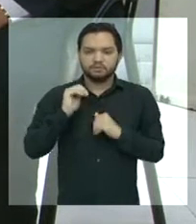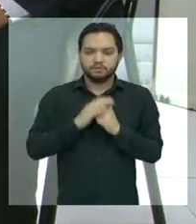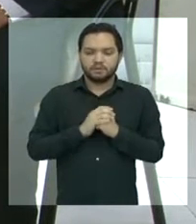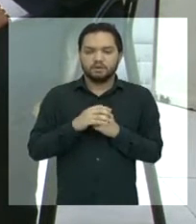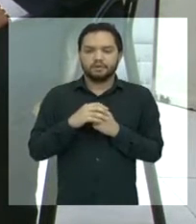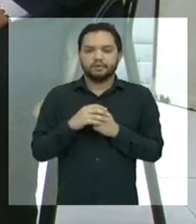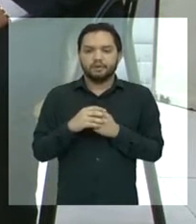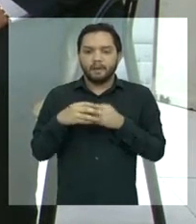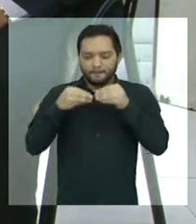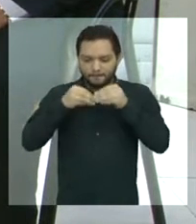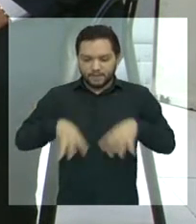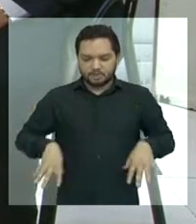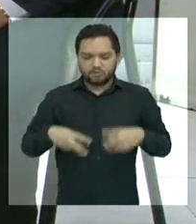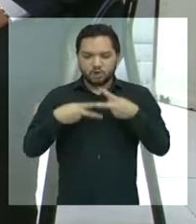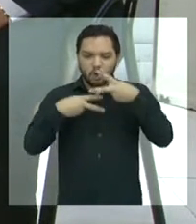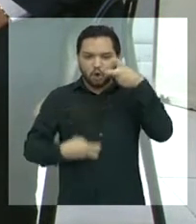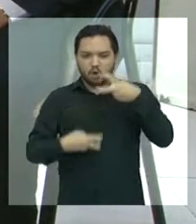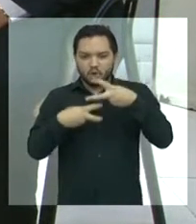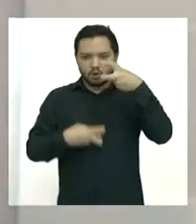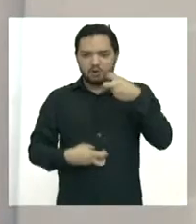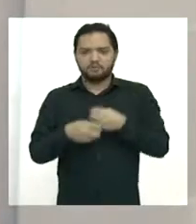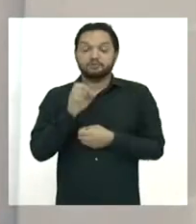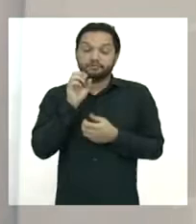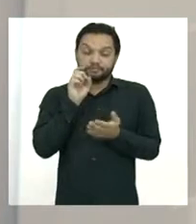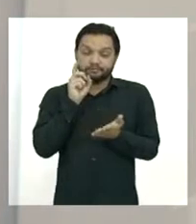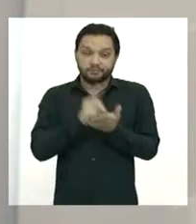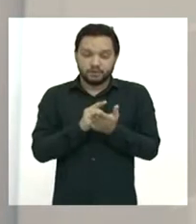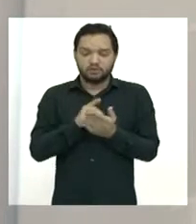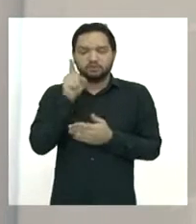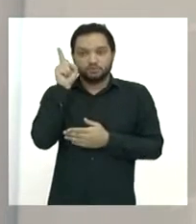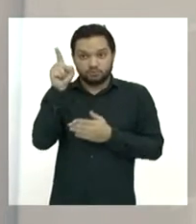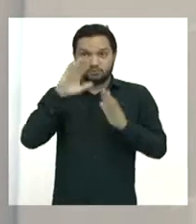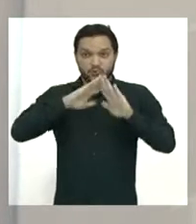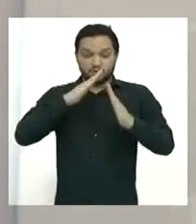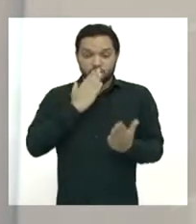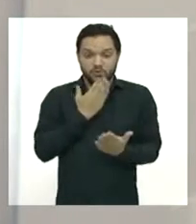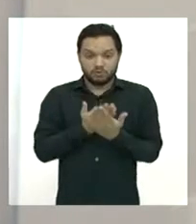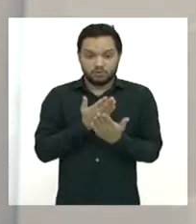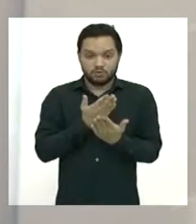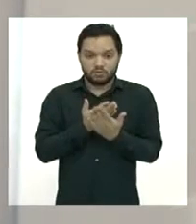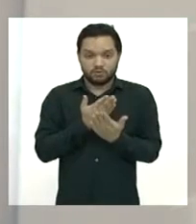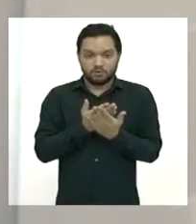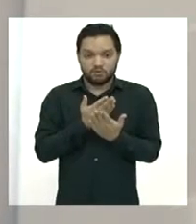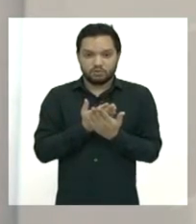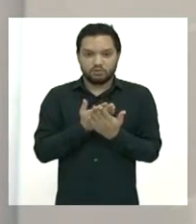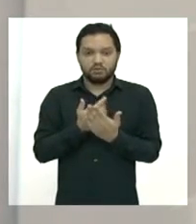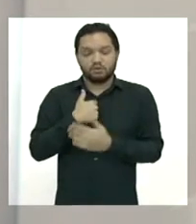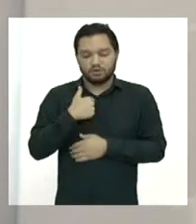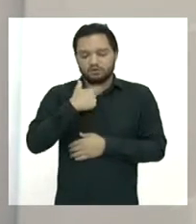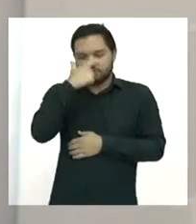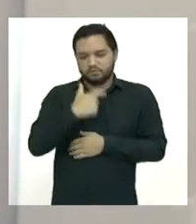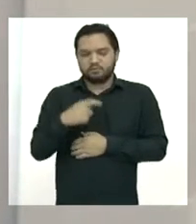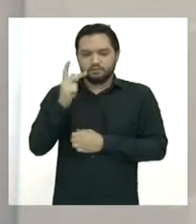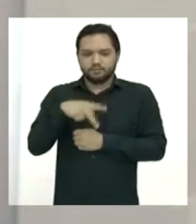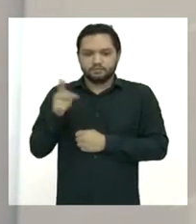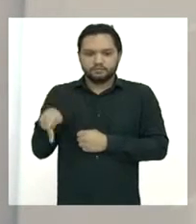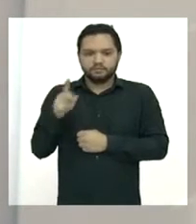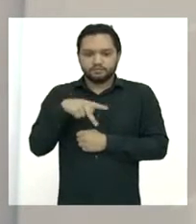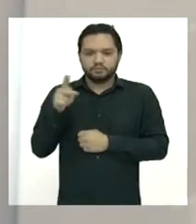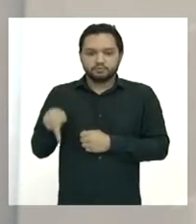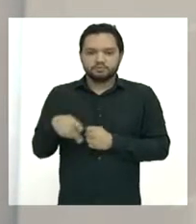né? Isso, a gente no colégio, eu acho que eu sou um educador, sou um professor, eu